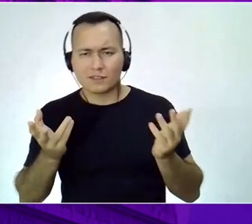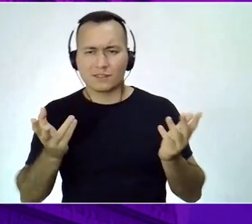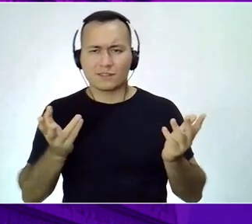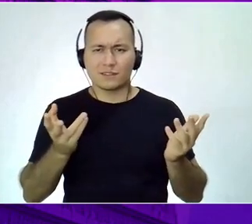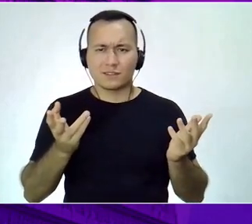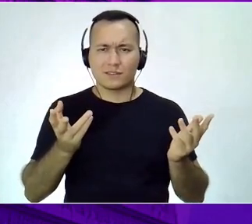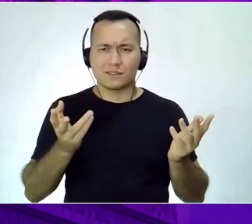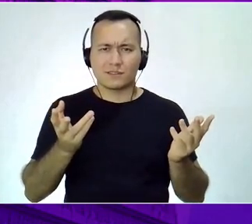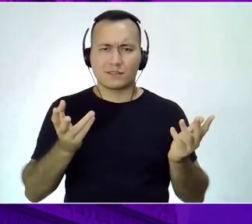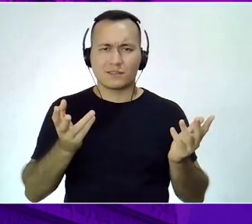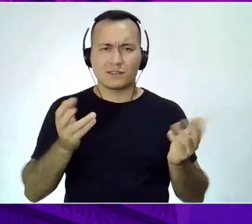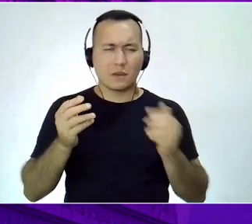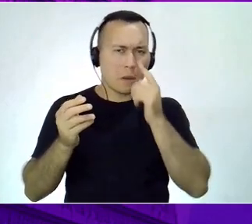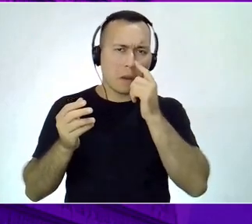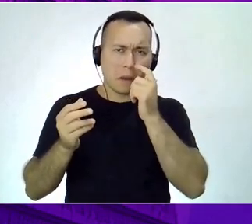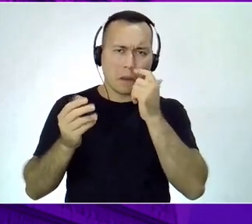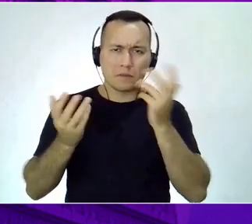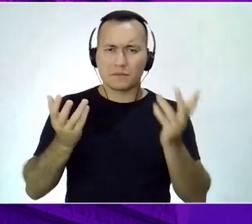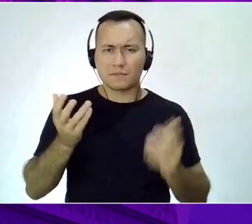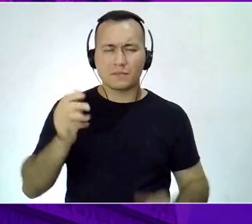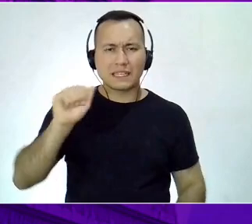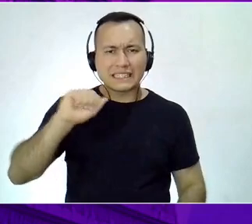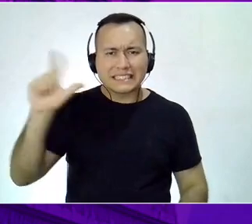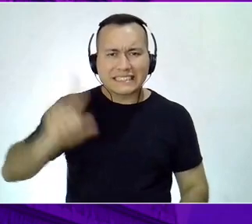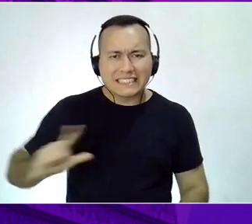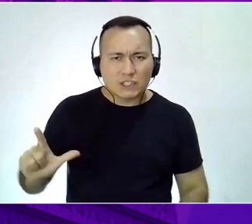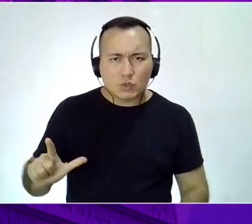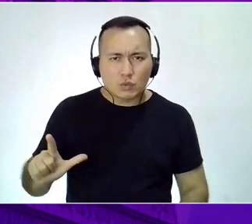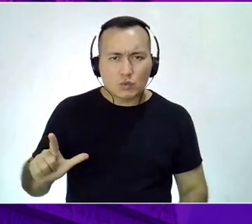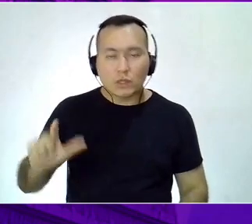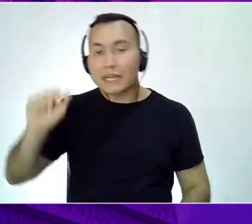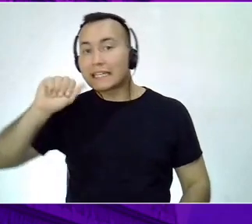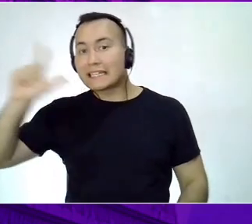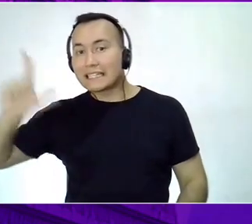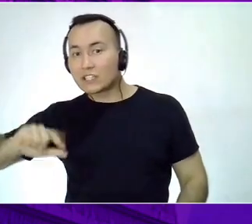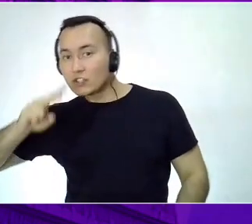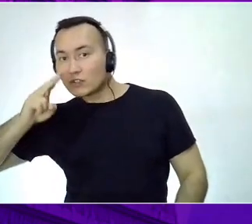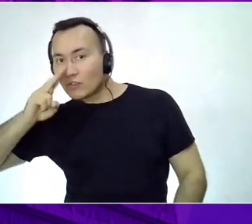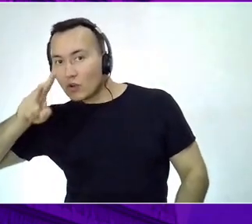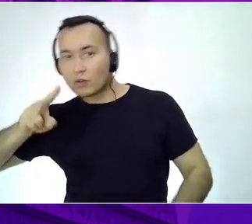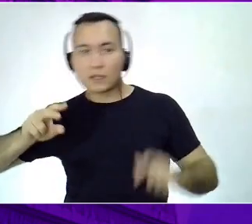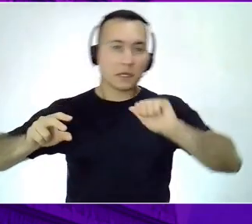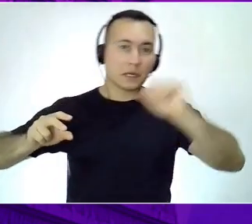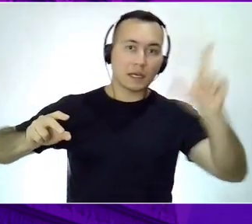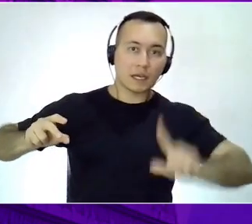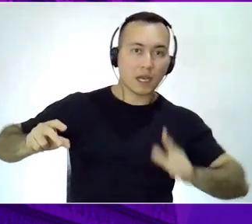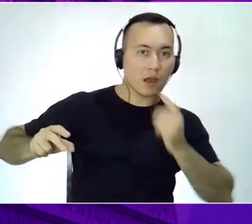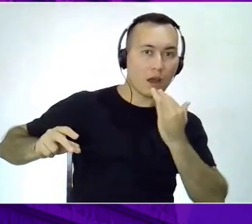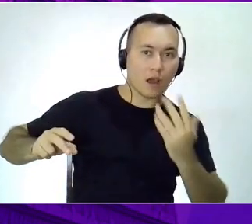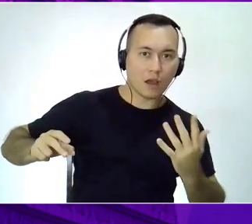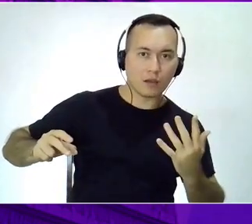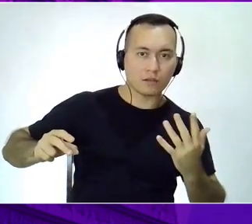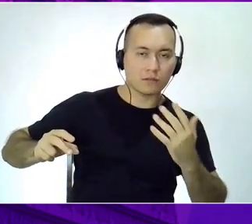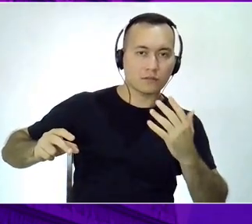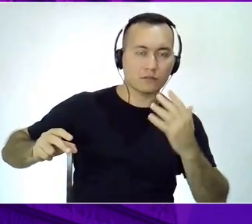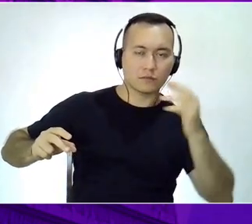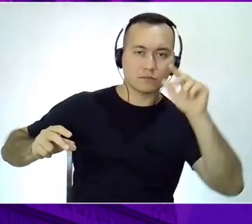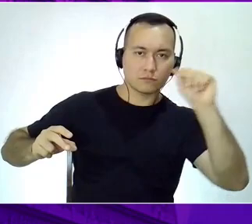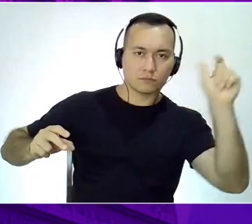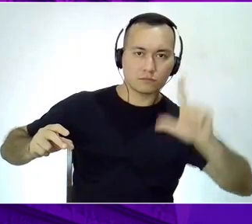azul. Parece que os dois são do mesmo tipo, né? Mas não são, as cores não foram, elas foram as